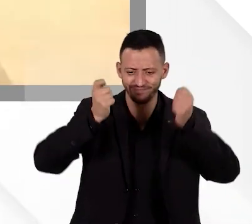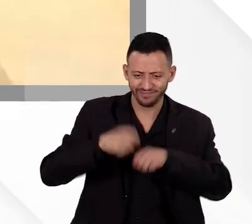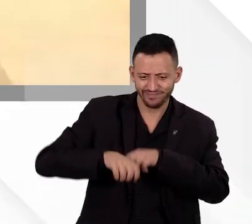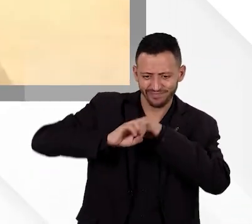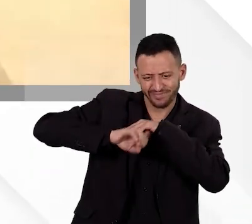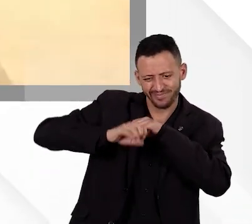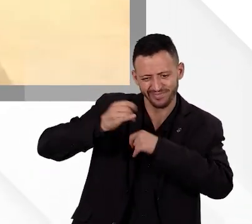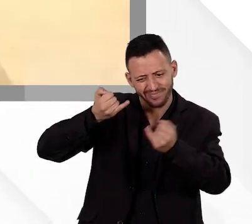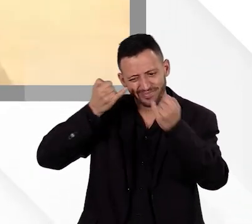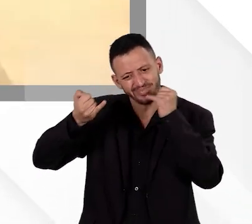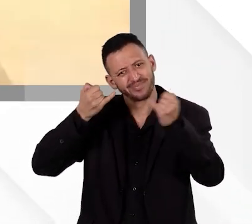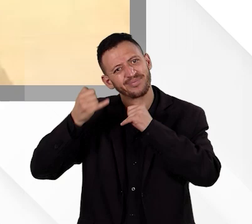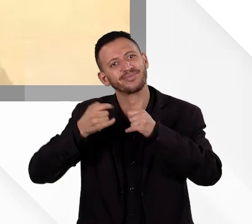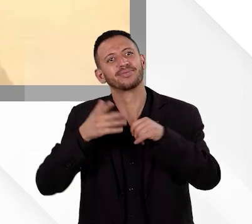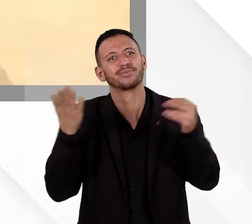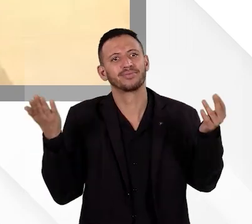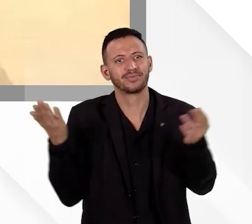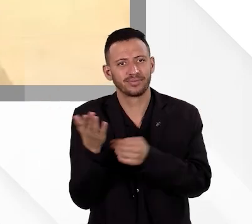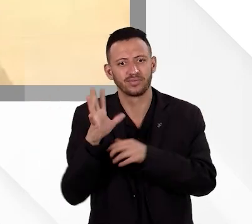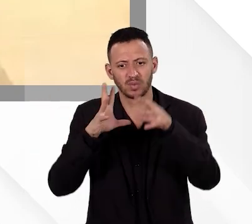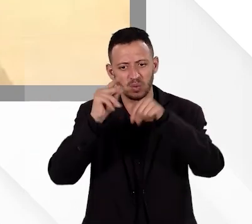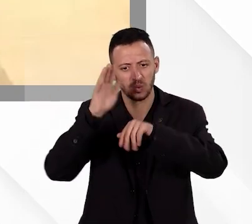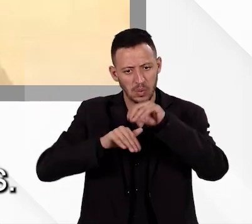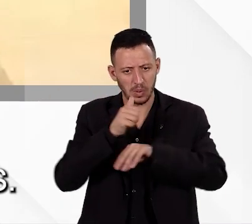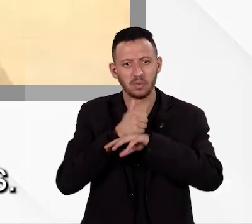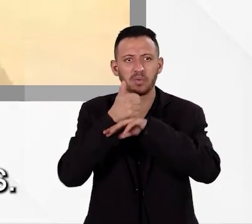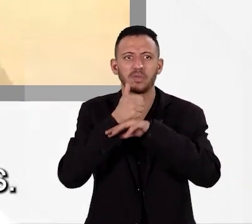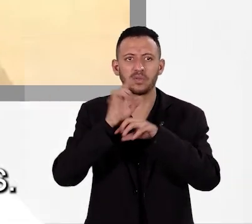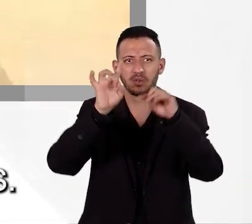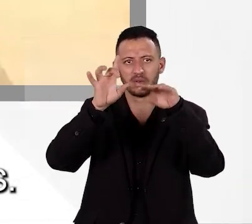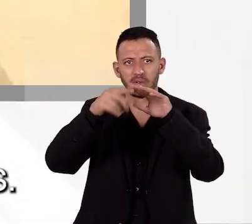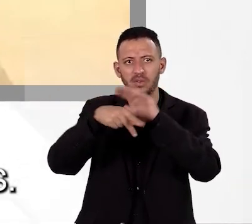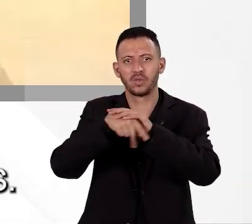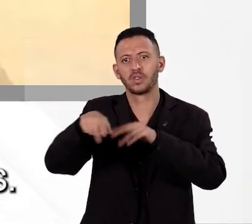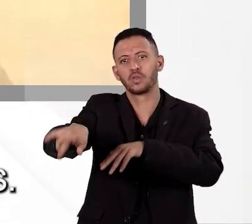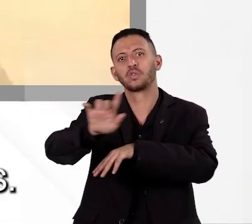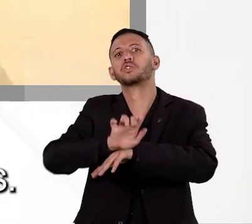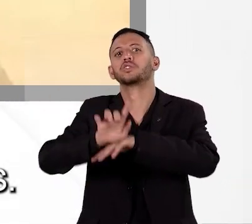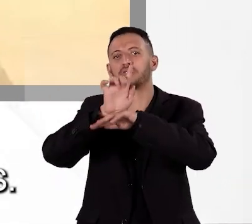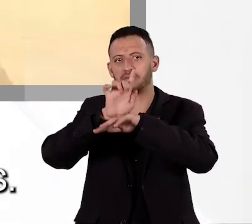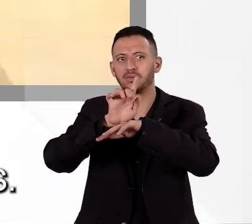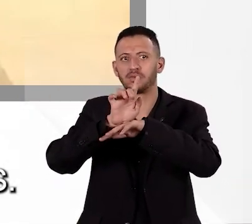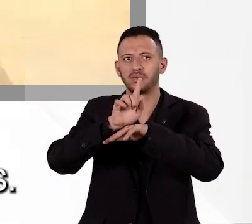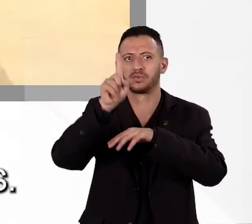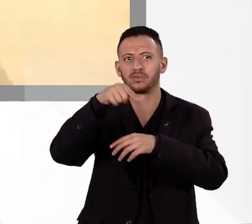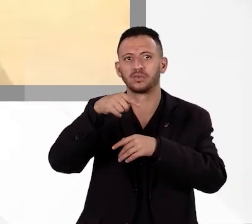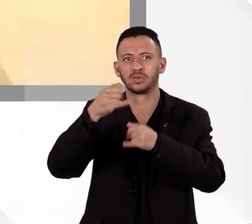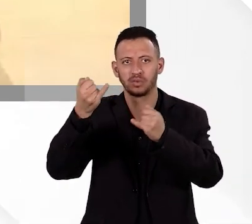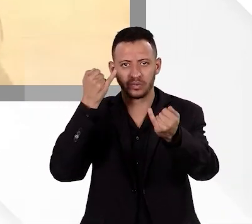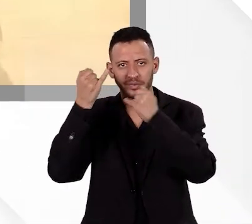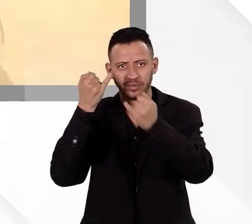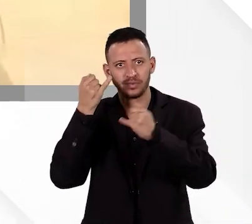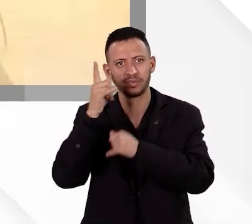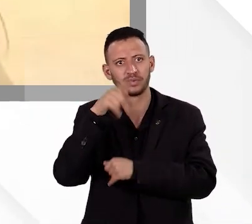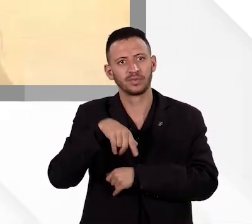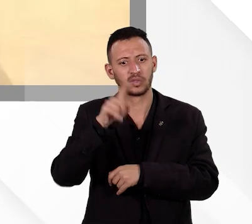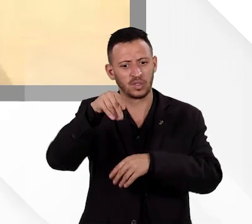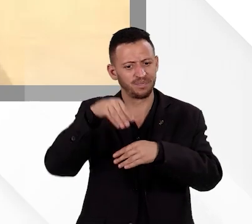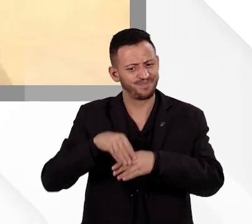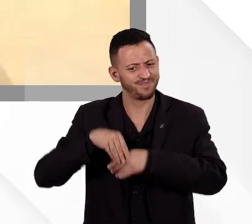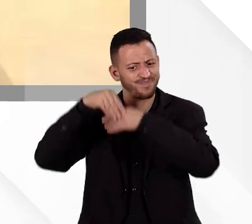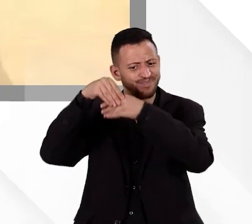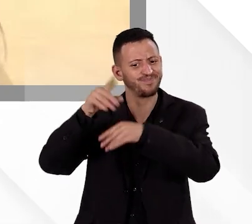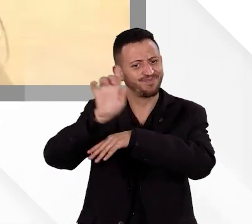É a capacitação e a formação continuada dos trabalhadores, e especialmente dos gestores. E uma formação